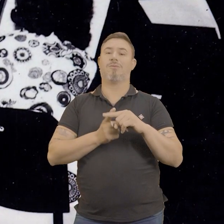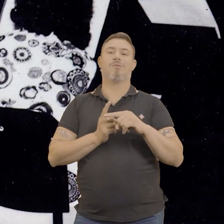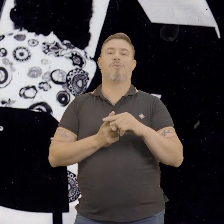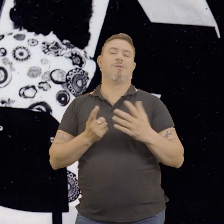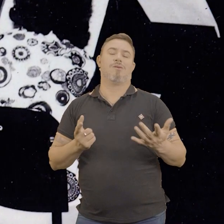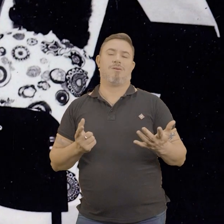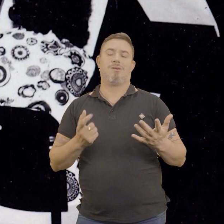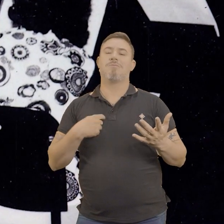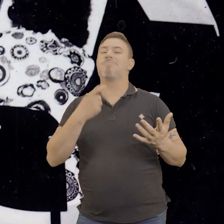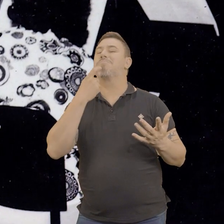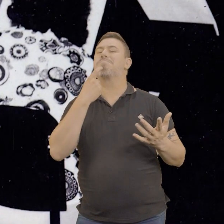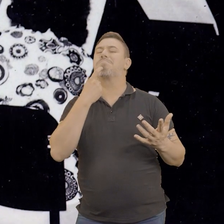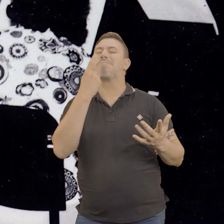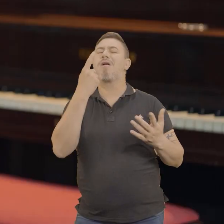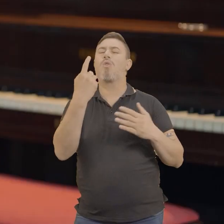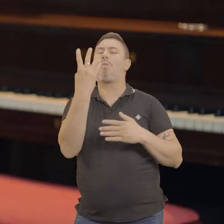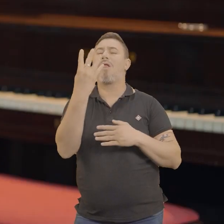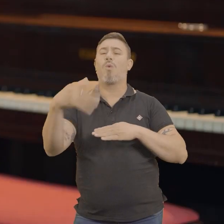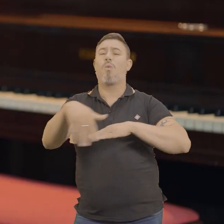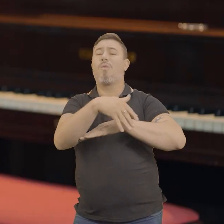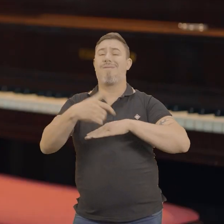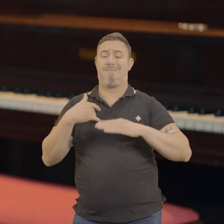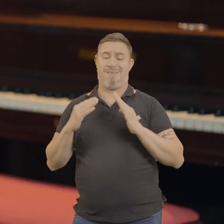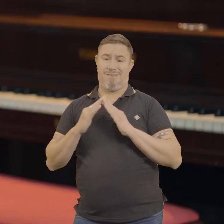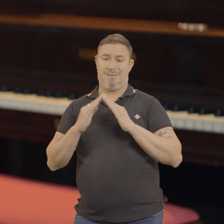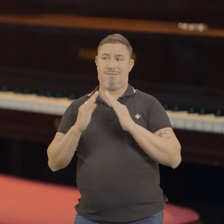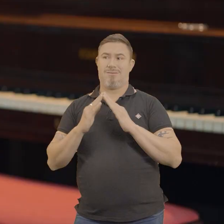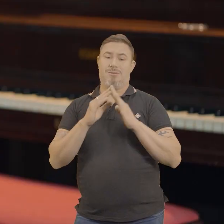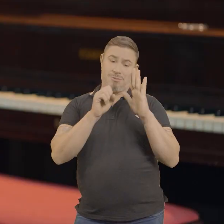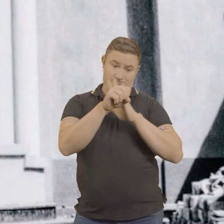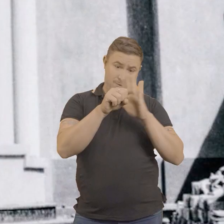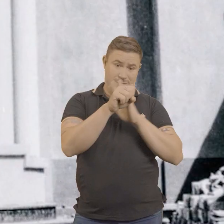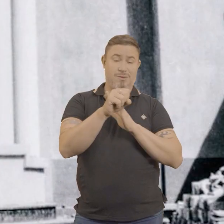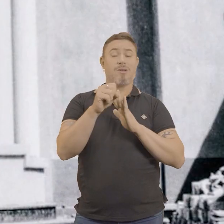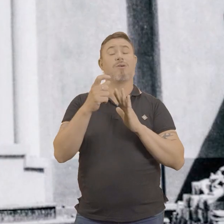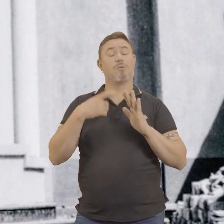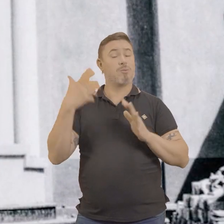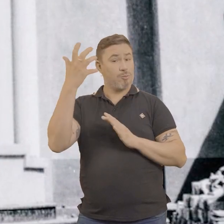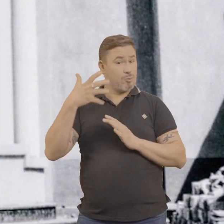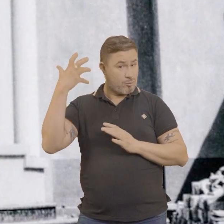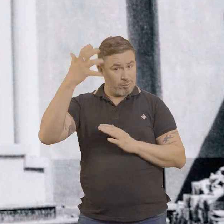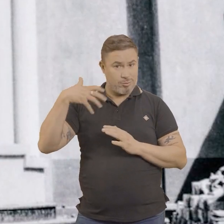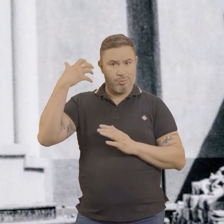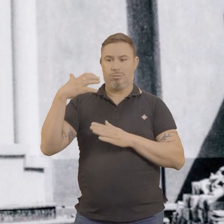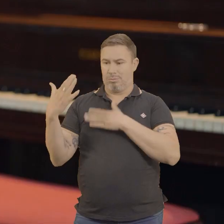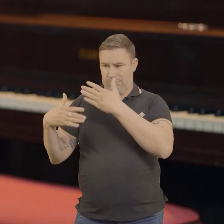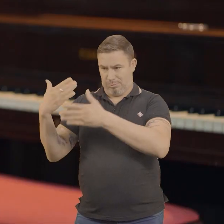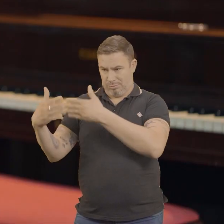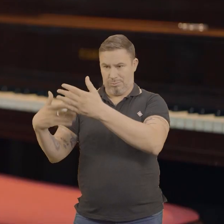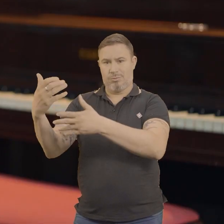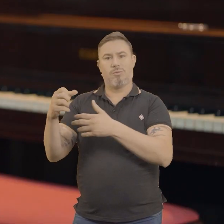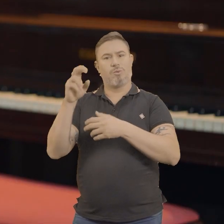minha casa. Tá? Com a vinda para o Benfica, com a criação do curso de arte dramática, com o desenvolvimento